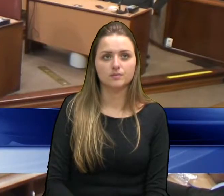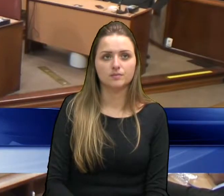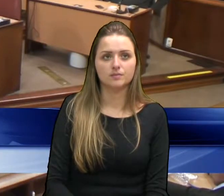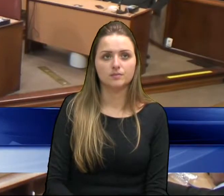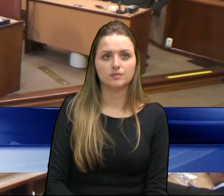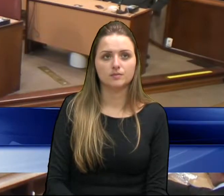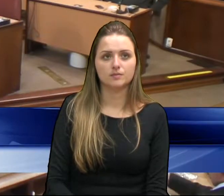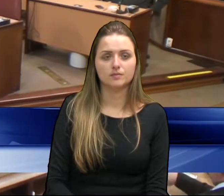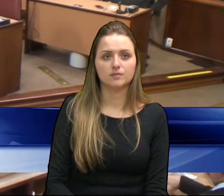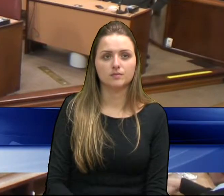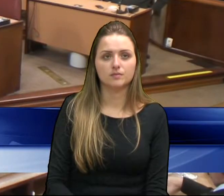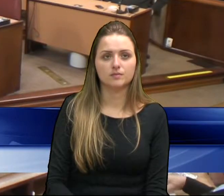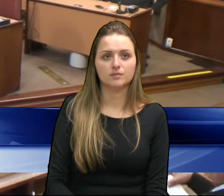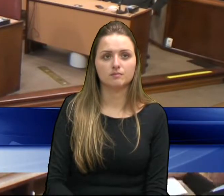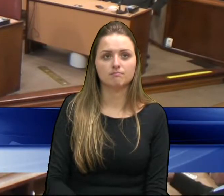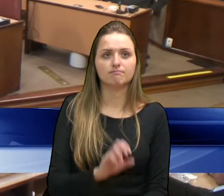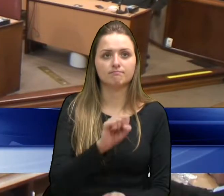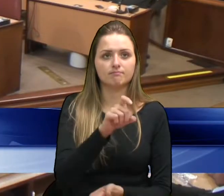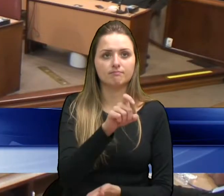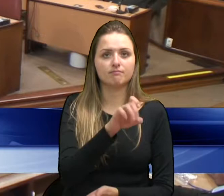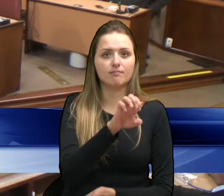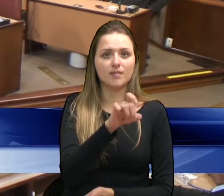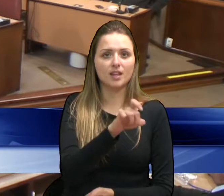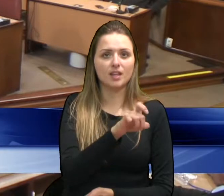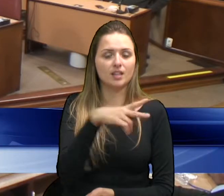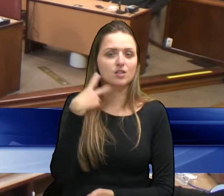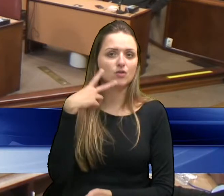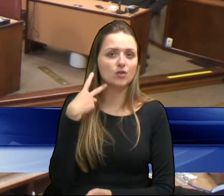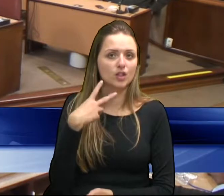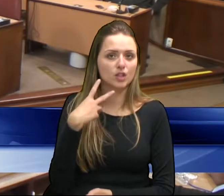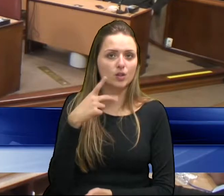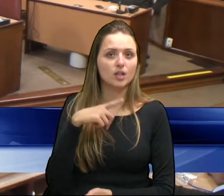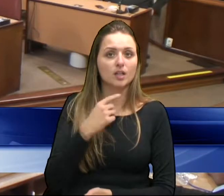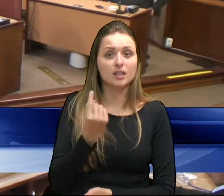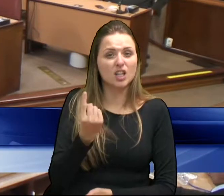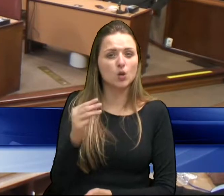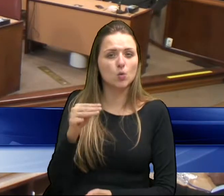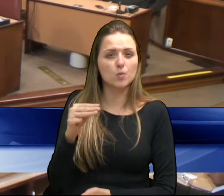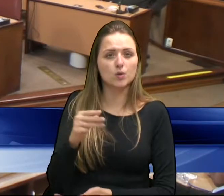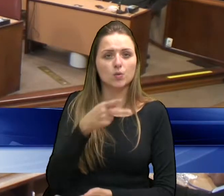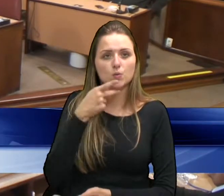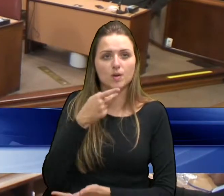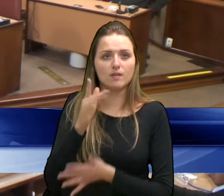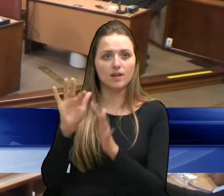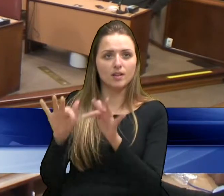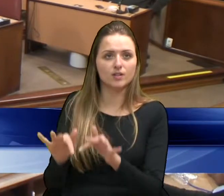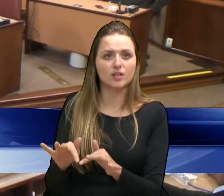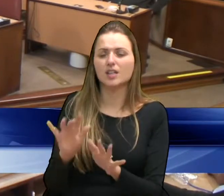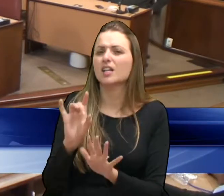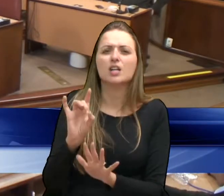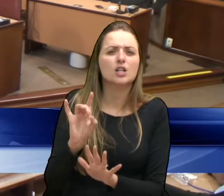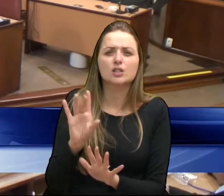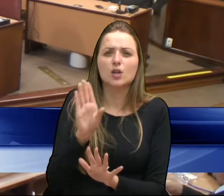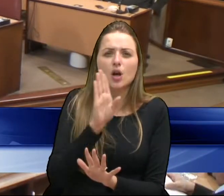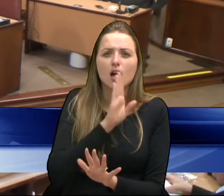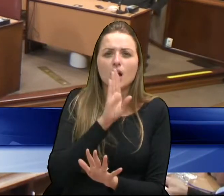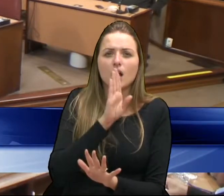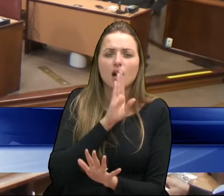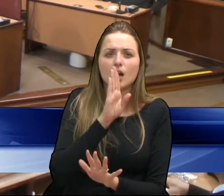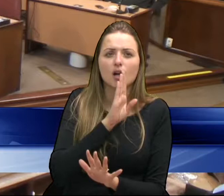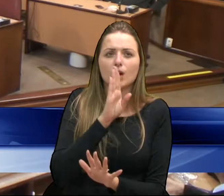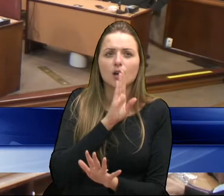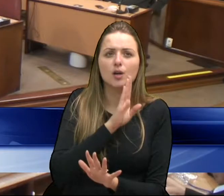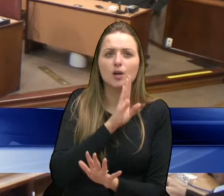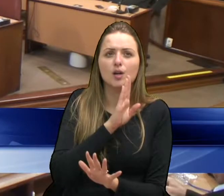Pois não, ex-vereador dessa casa, o senhor tem os minutos de considerações finais também. Não, é só para fazer, não sei se não me